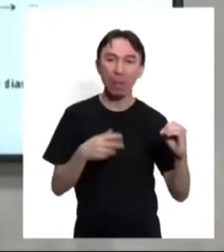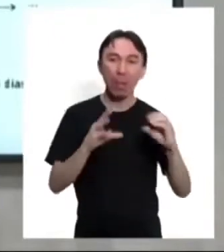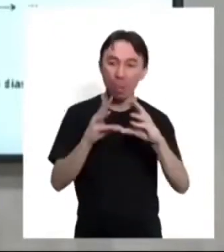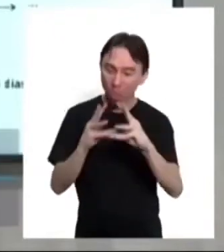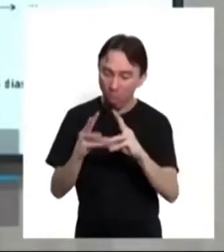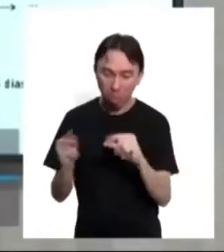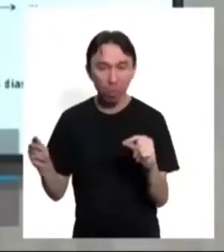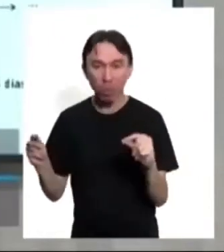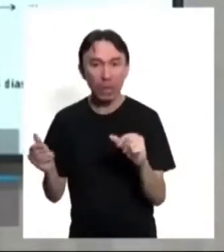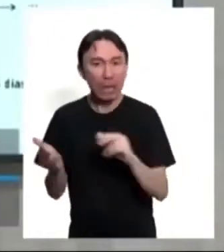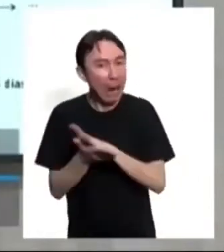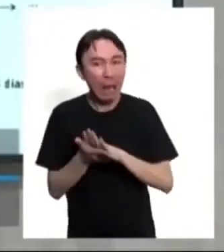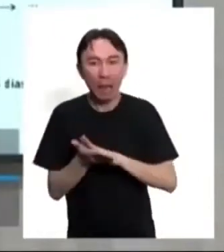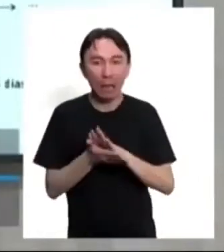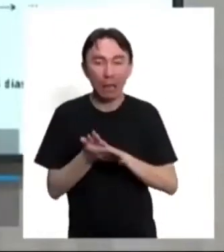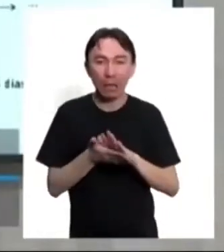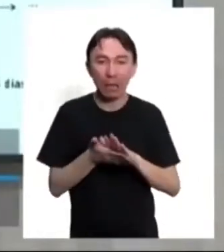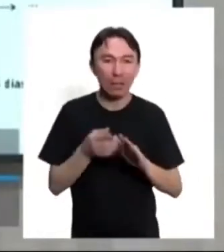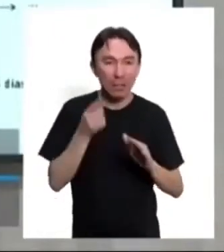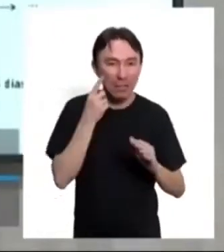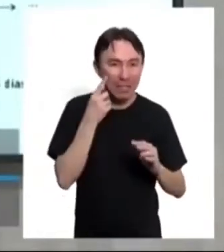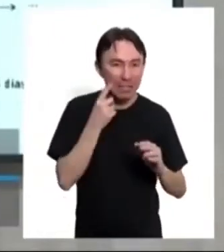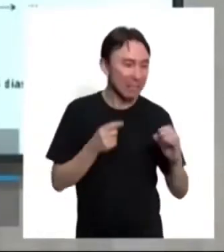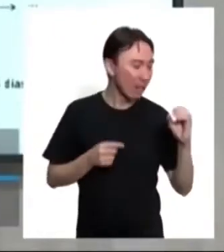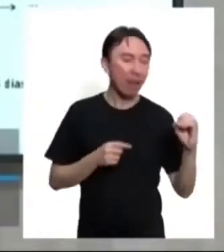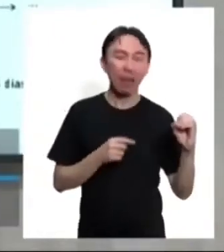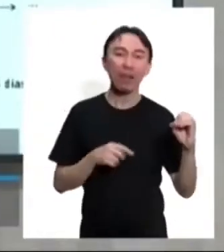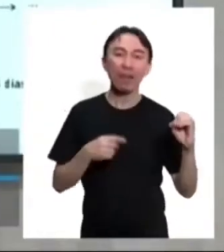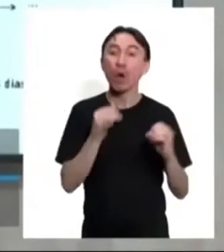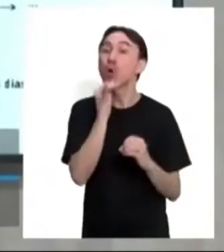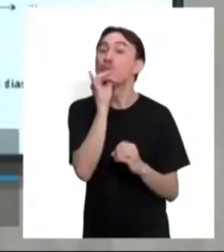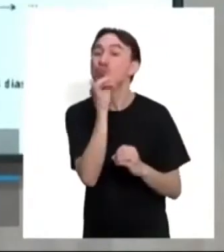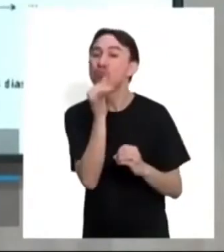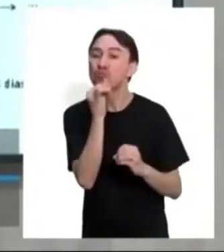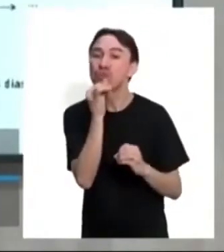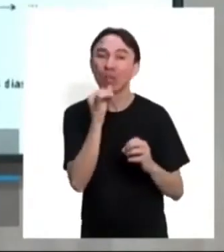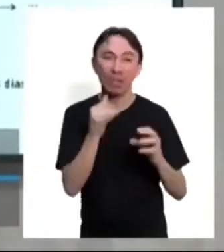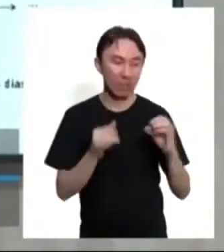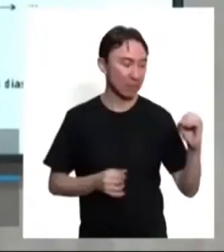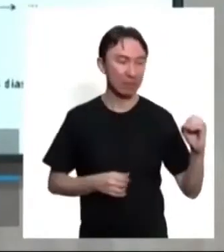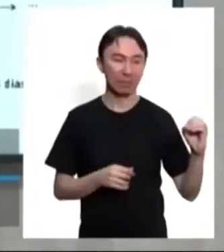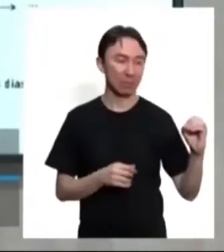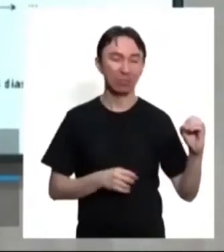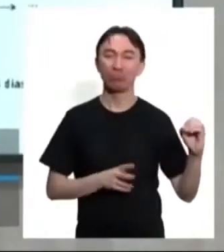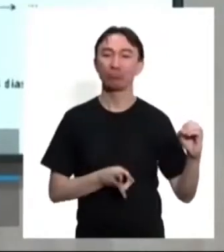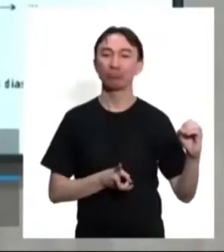vai chegar um momento que ele não produz tanta energia, ele não serve. Isso que é o lixo atômico.